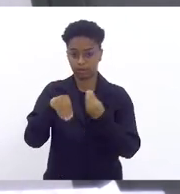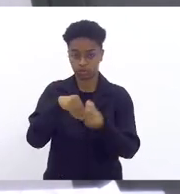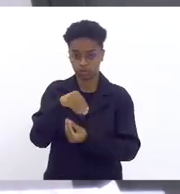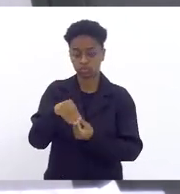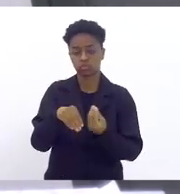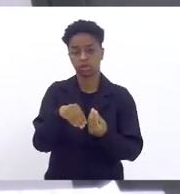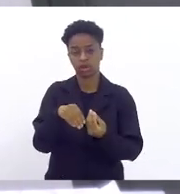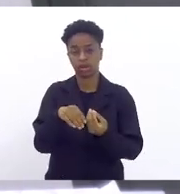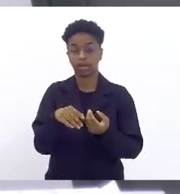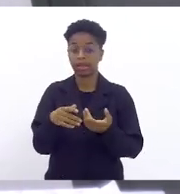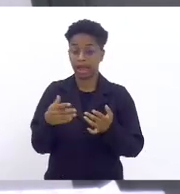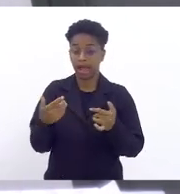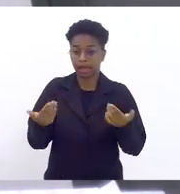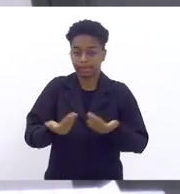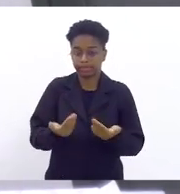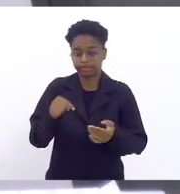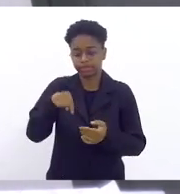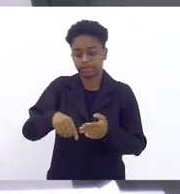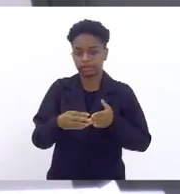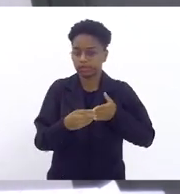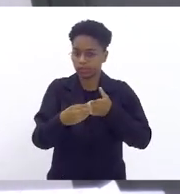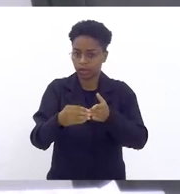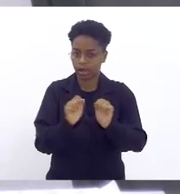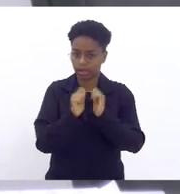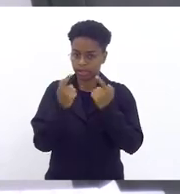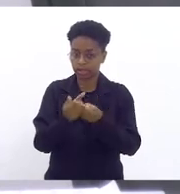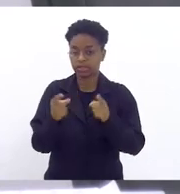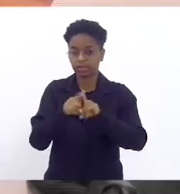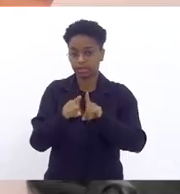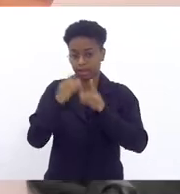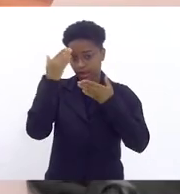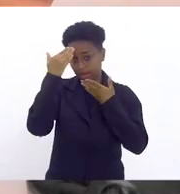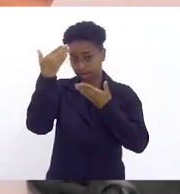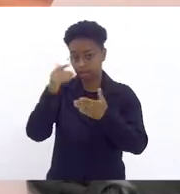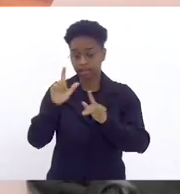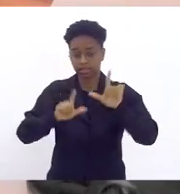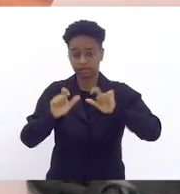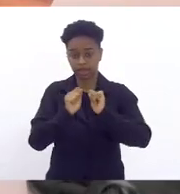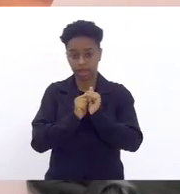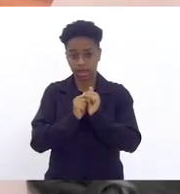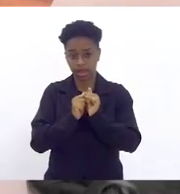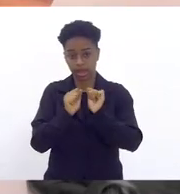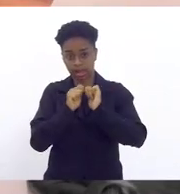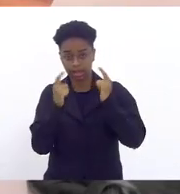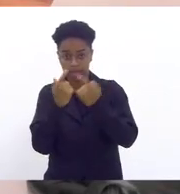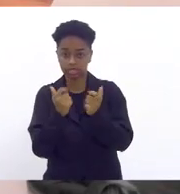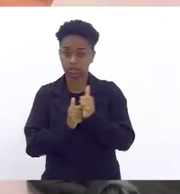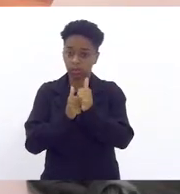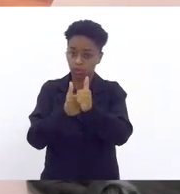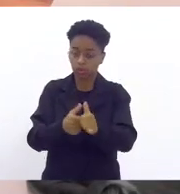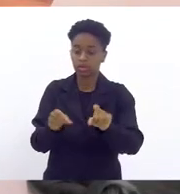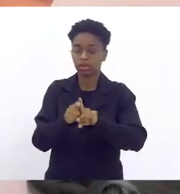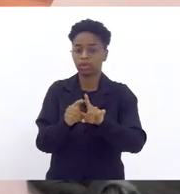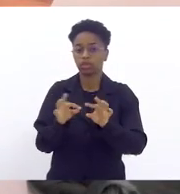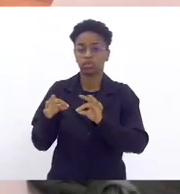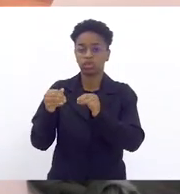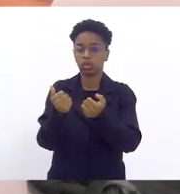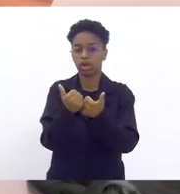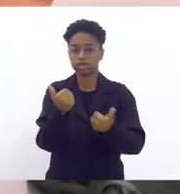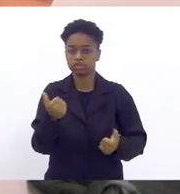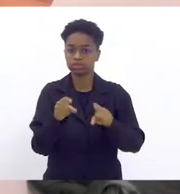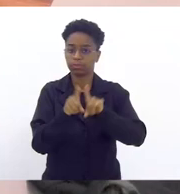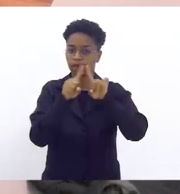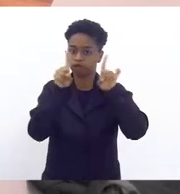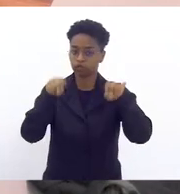alerj agradecer a assessoria da comissão a TV alérgica nos acompanhou a todas as todas as assessores e